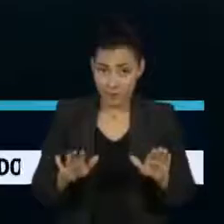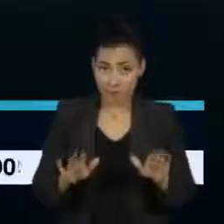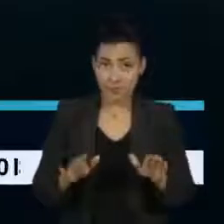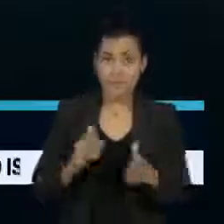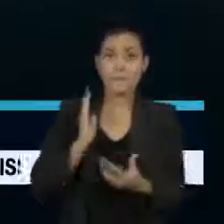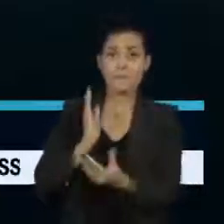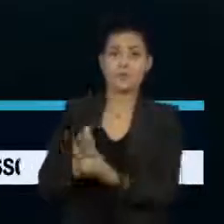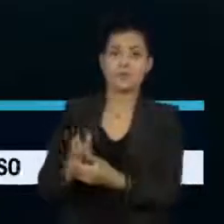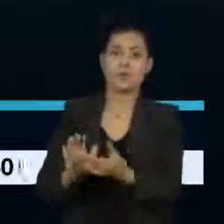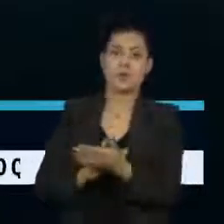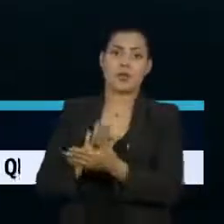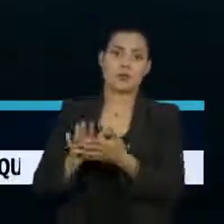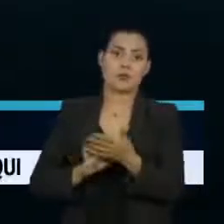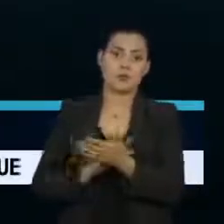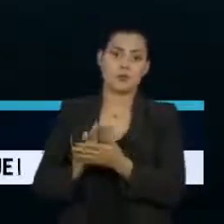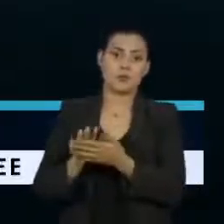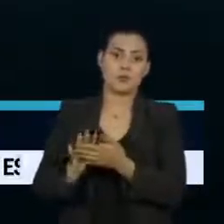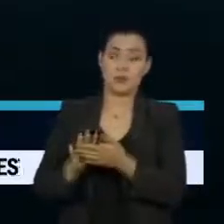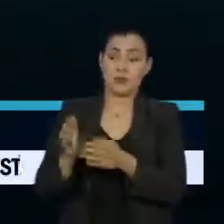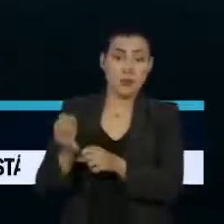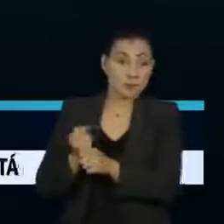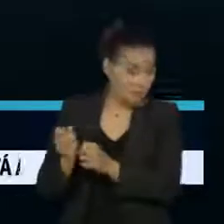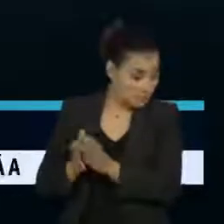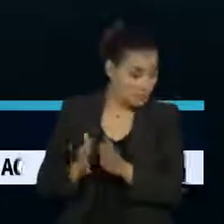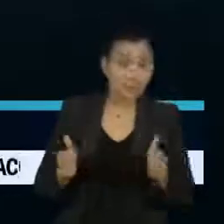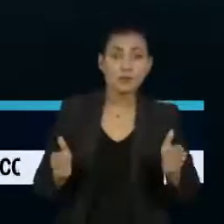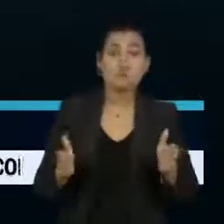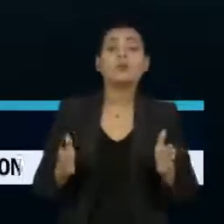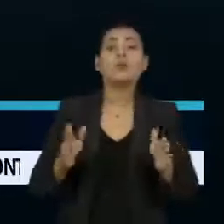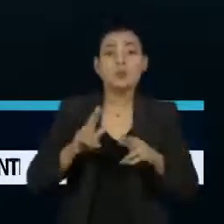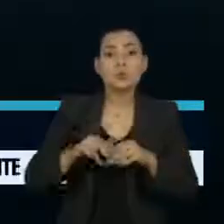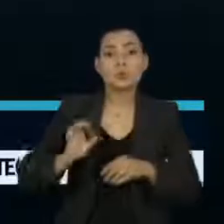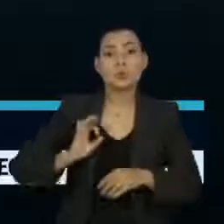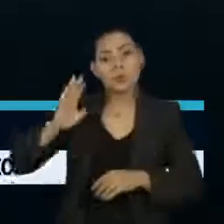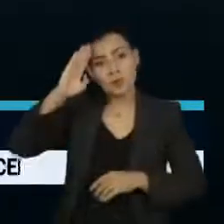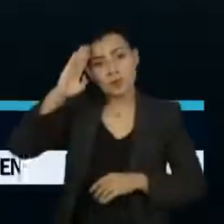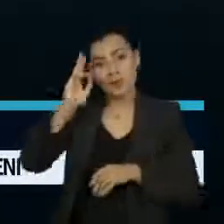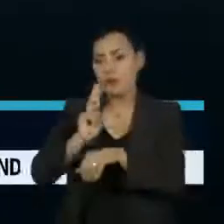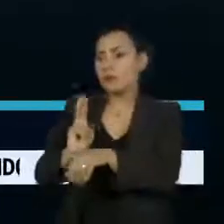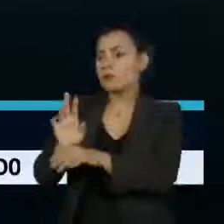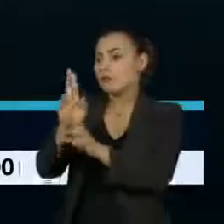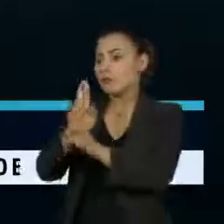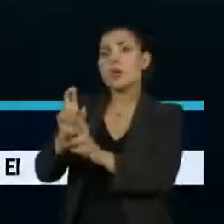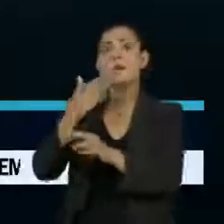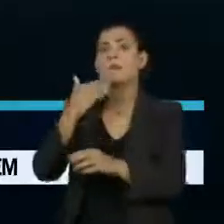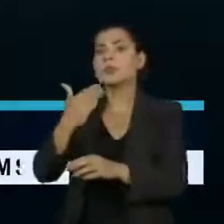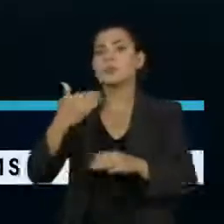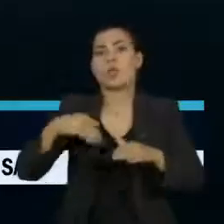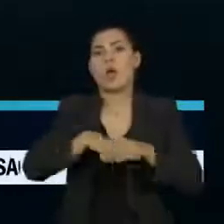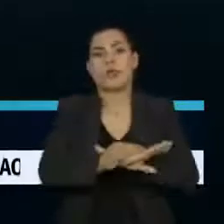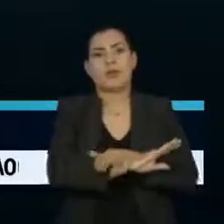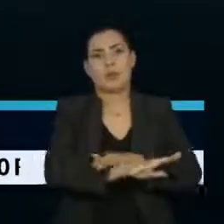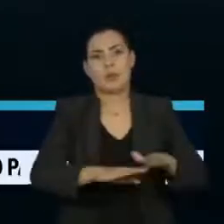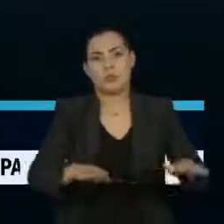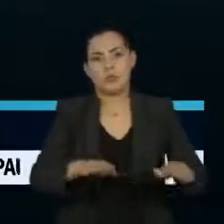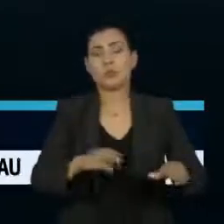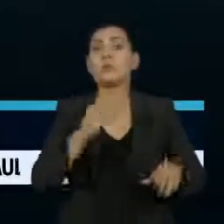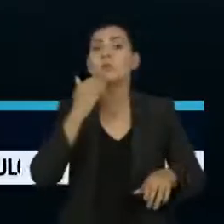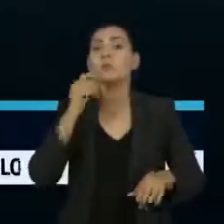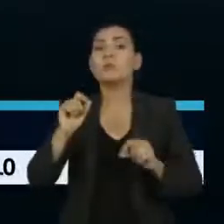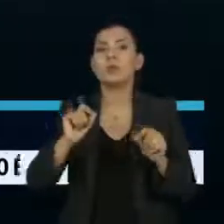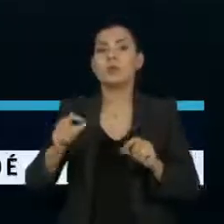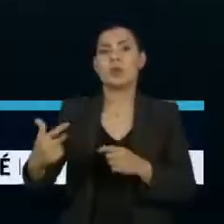foram indiciados. No início deste ano, a Corregedoria da Polícia Militar pediu o arquivamento do inquérito,